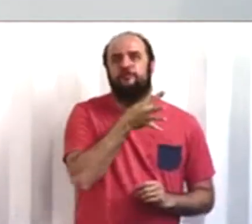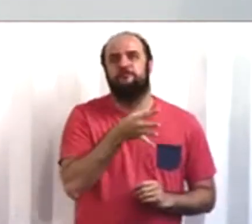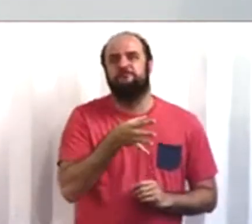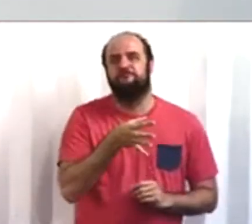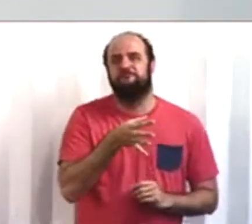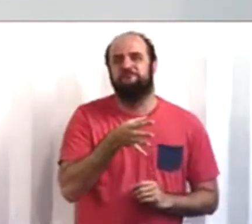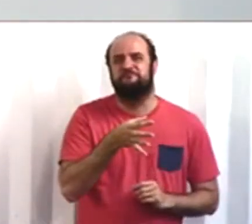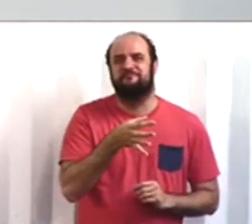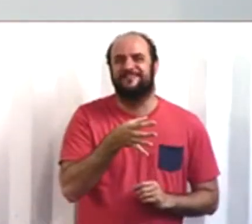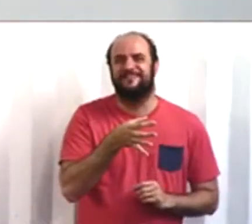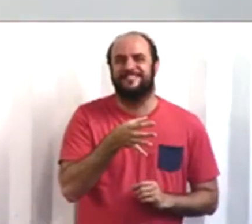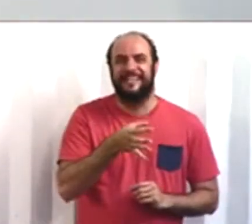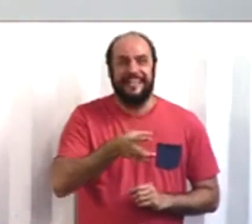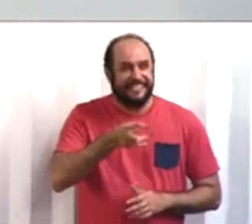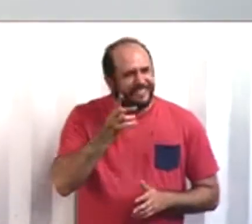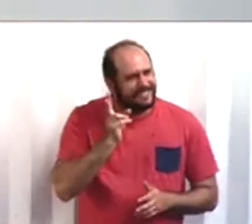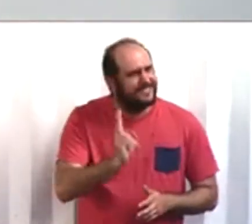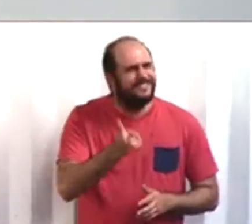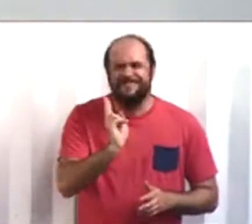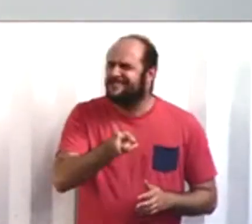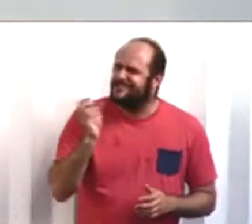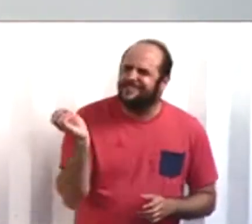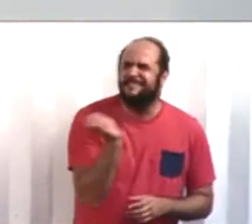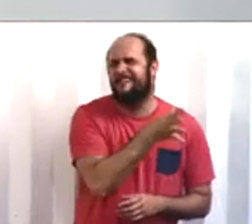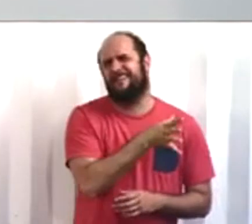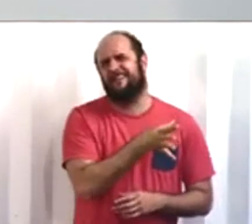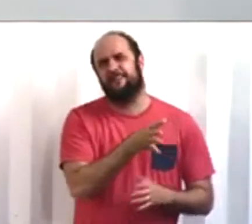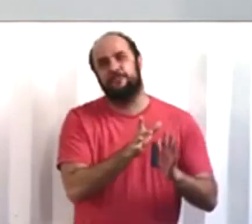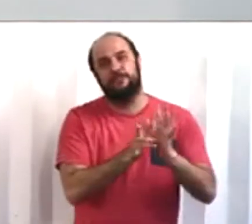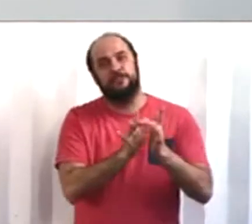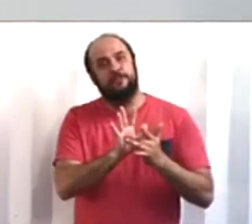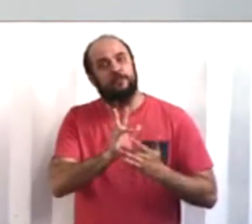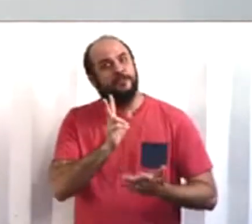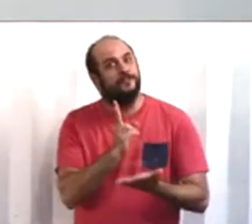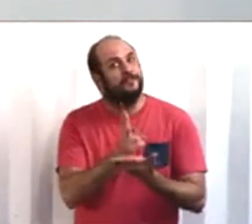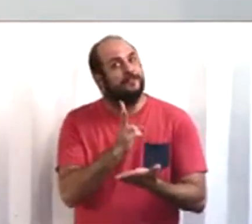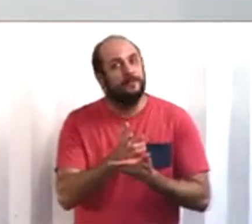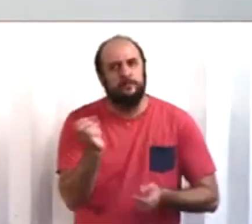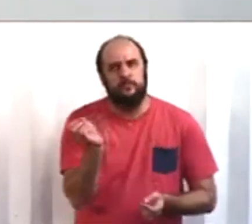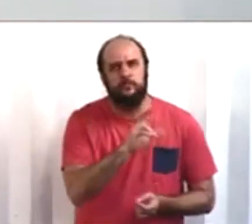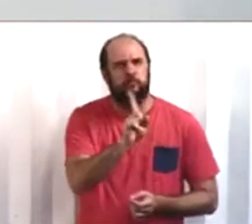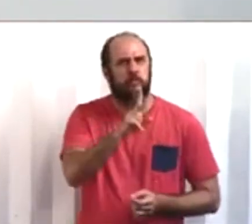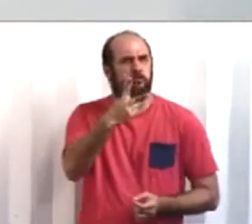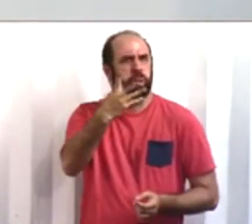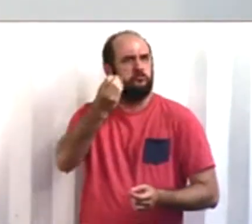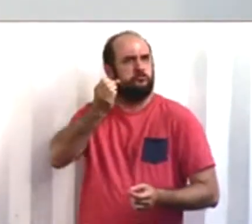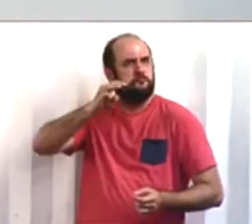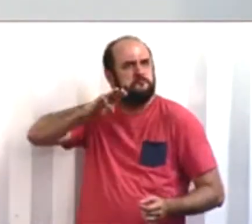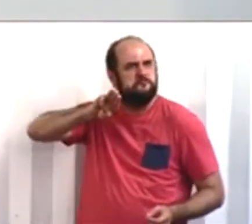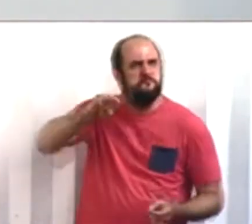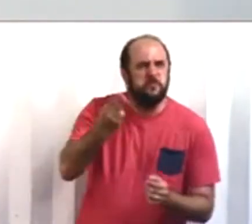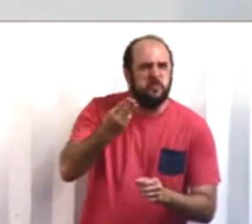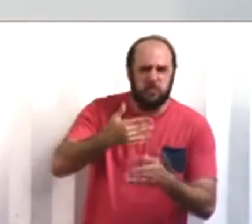temos. E ele é sempre novo. Jesus Cristo não é aquele de 2000 anos atrás,